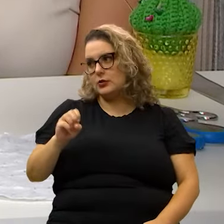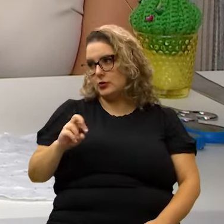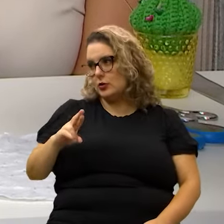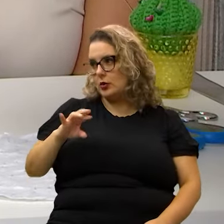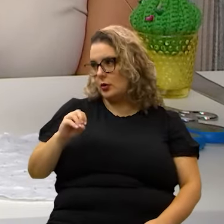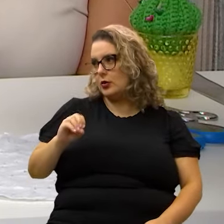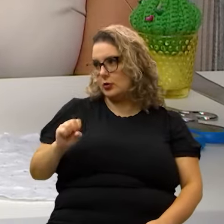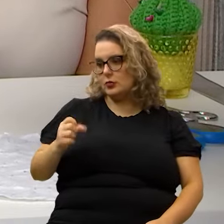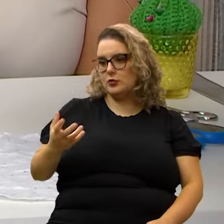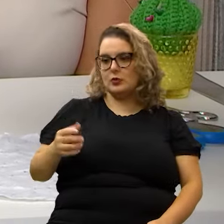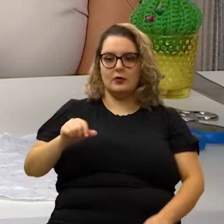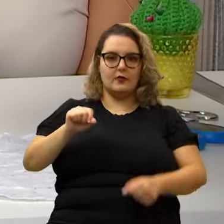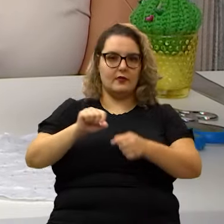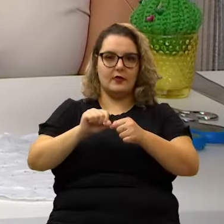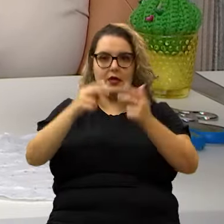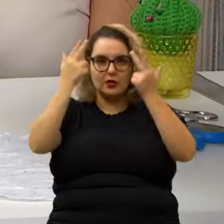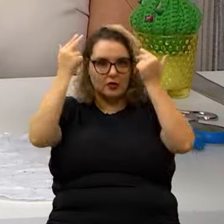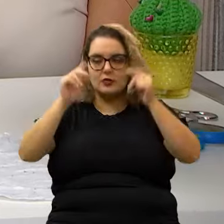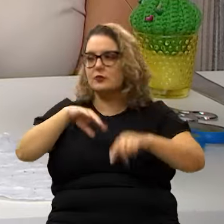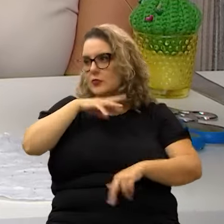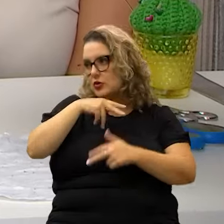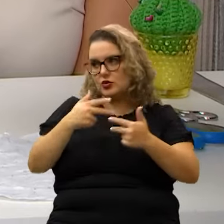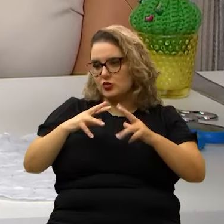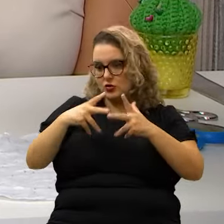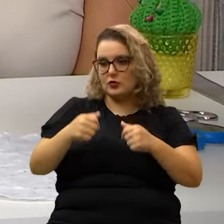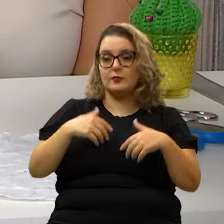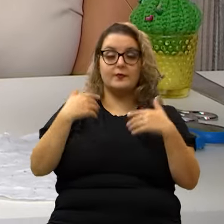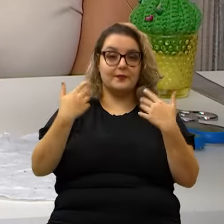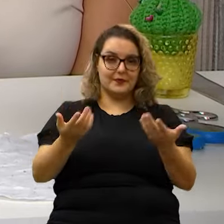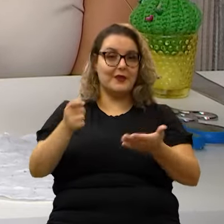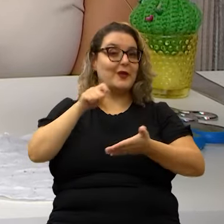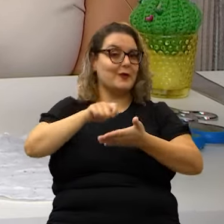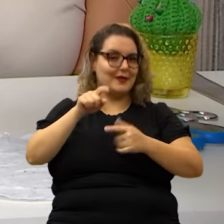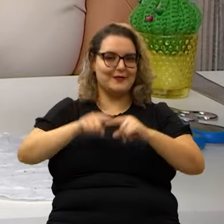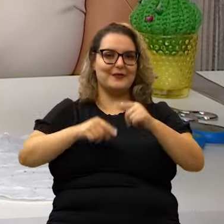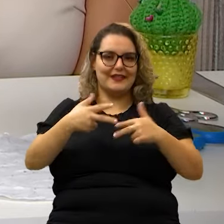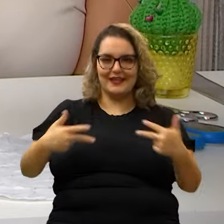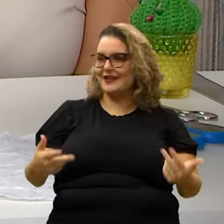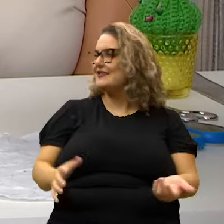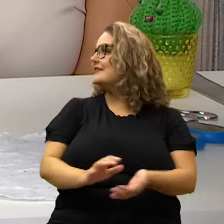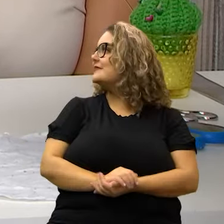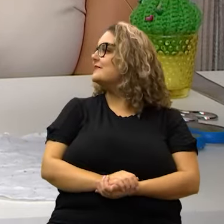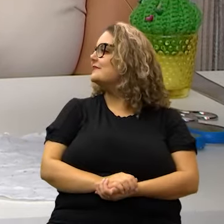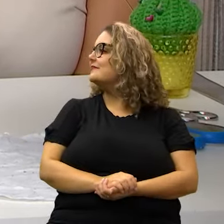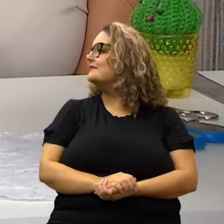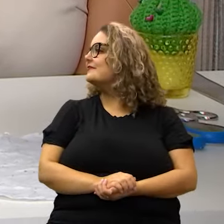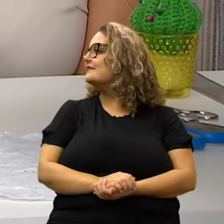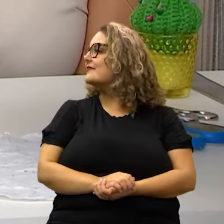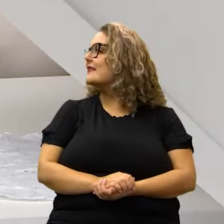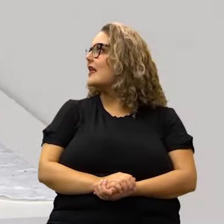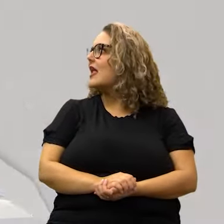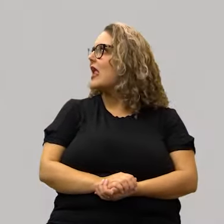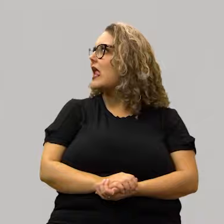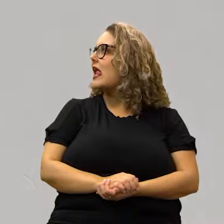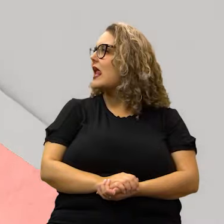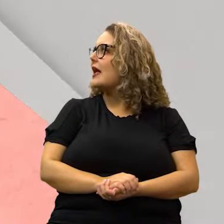você faz outros coelhinhos e bichinhos em geral. Então, anote os materiais.